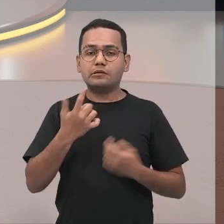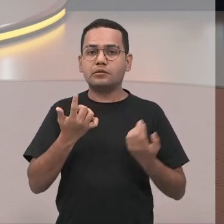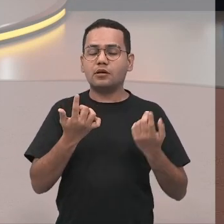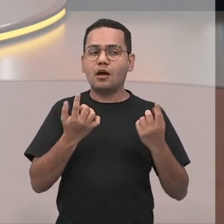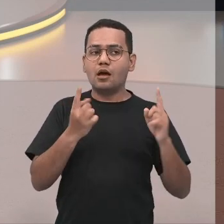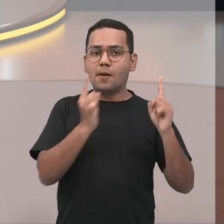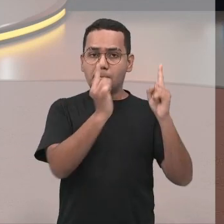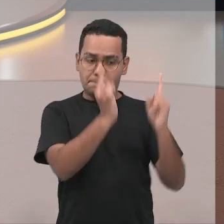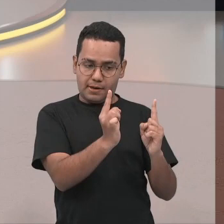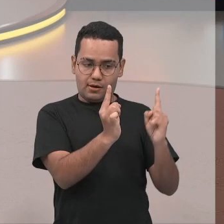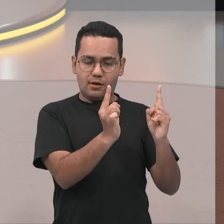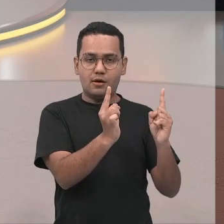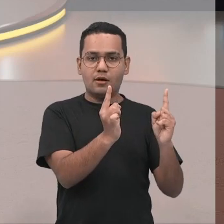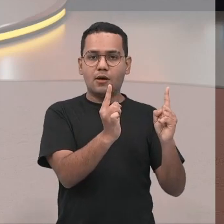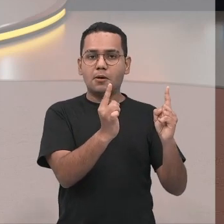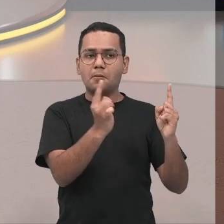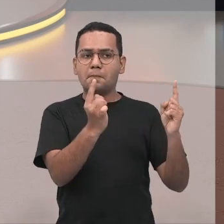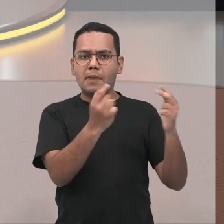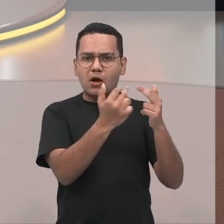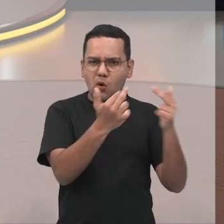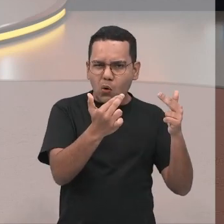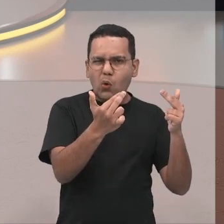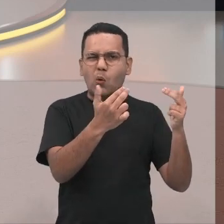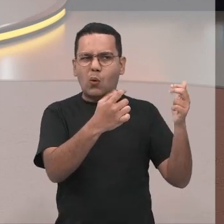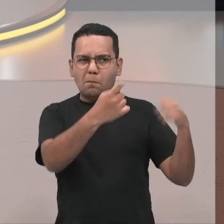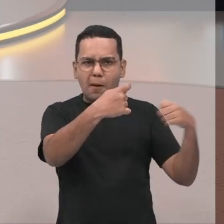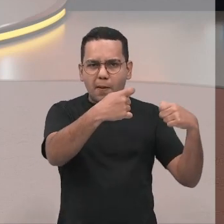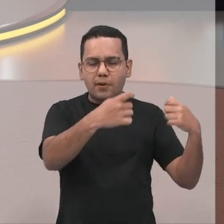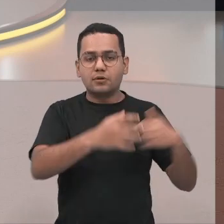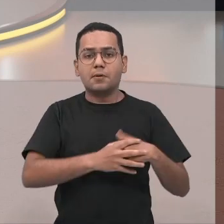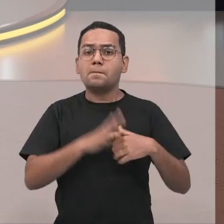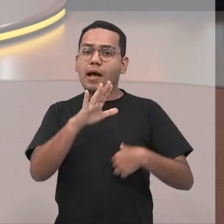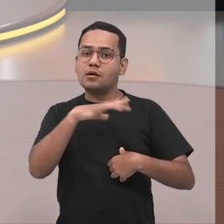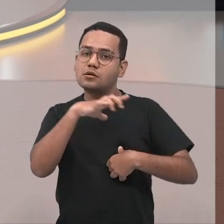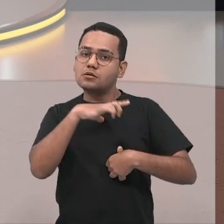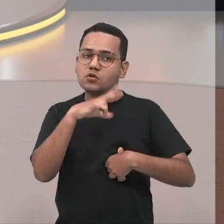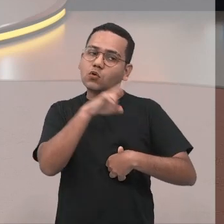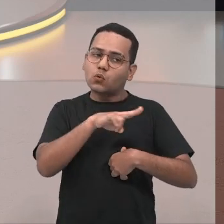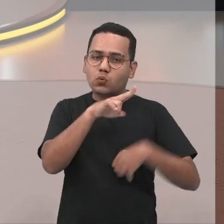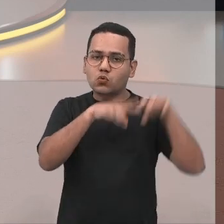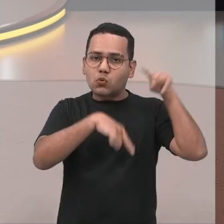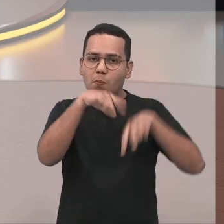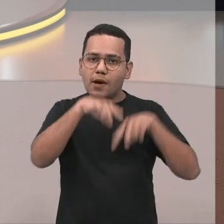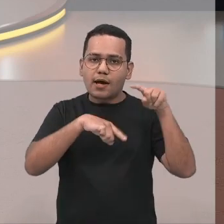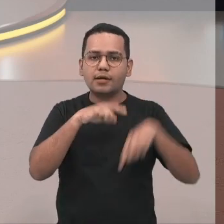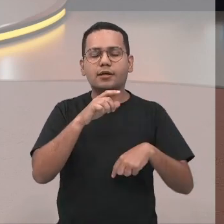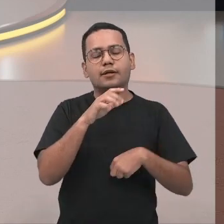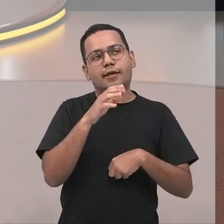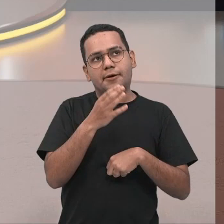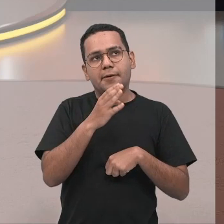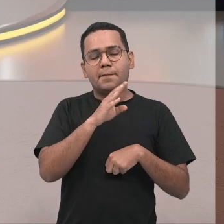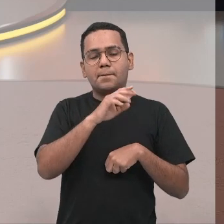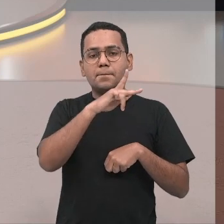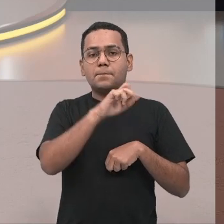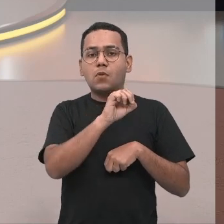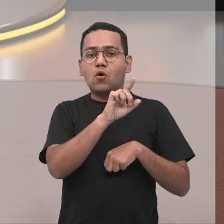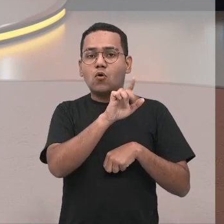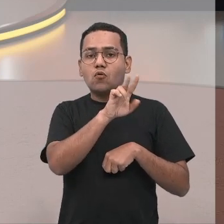Mesmo existindo ali o uso da pólvora e justamente da arma, como a gente conhece hoje, da